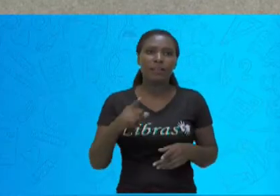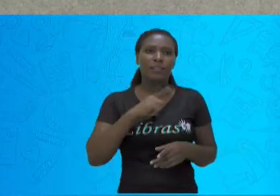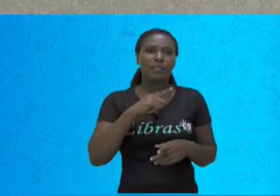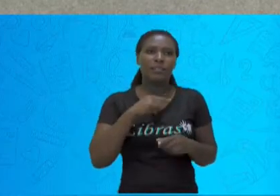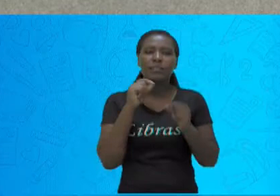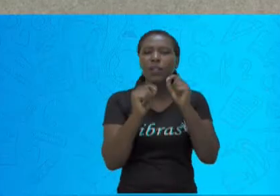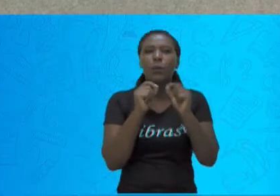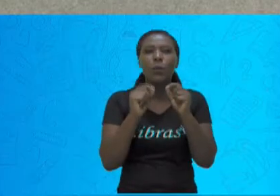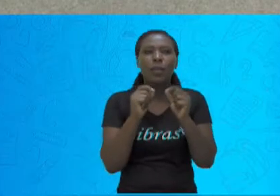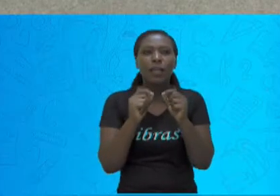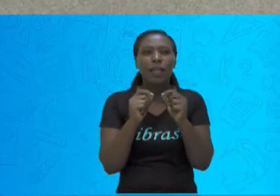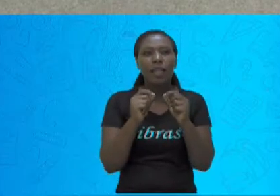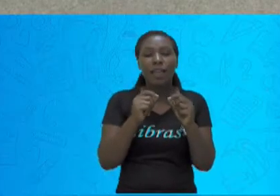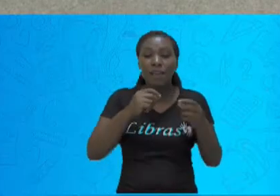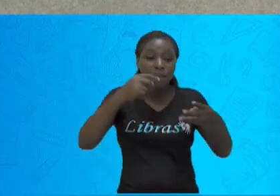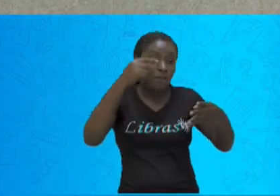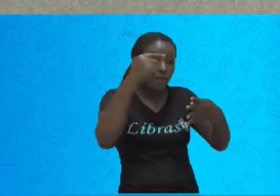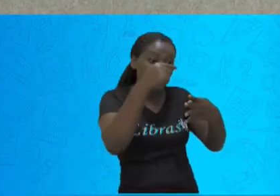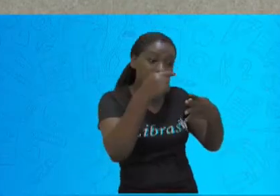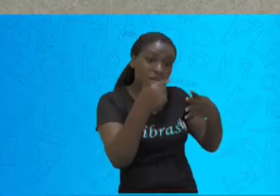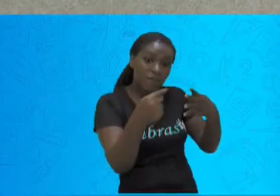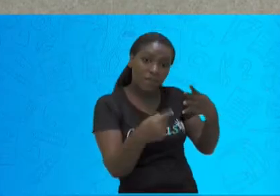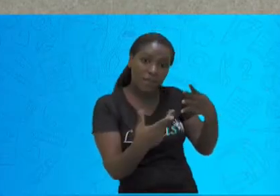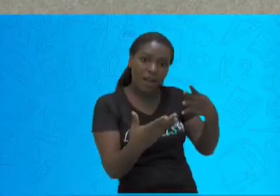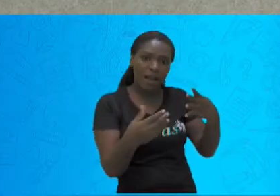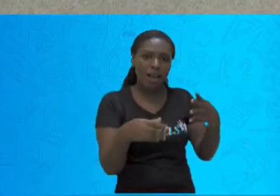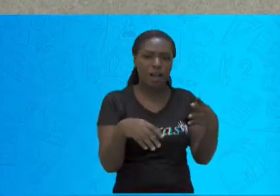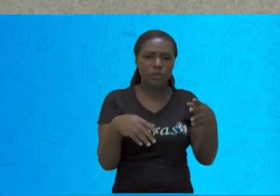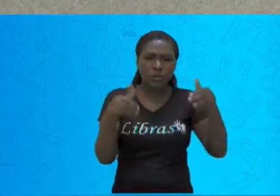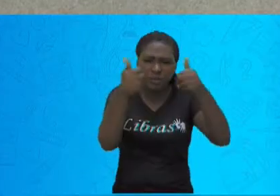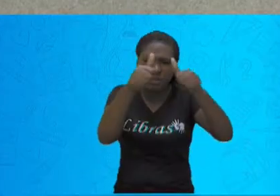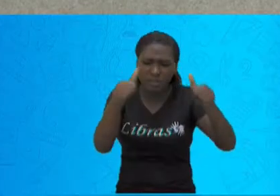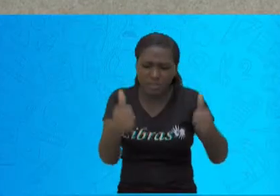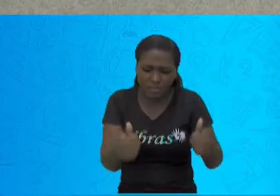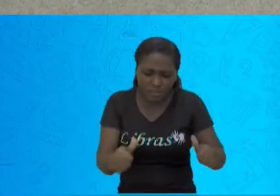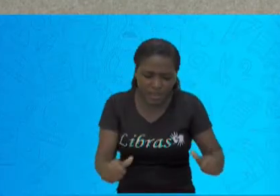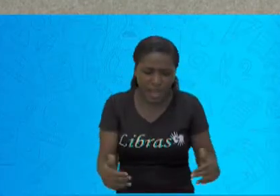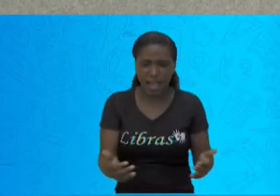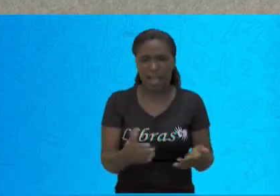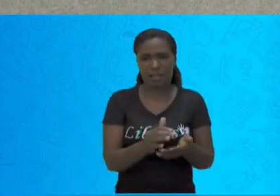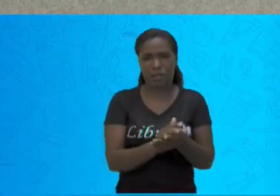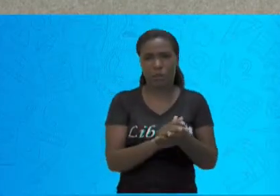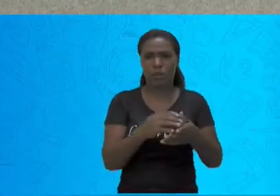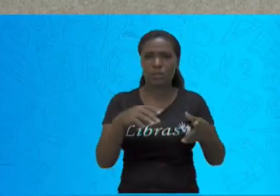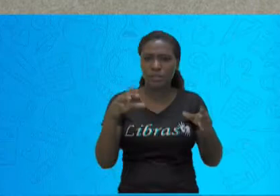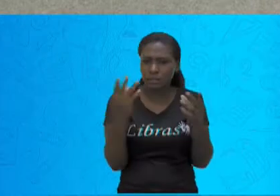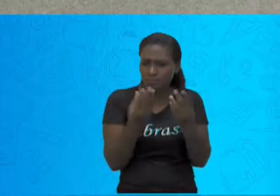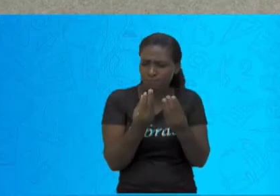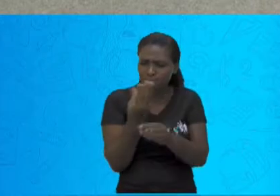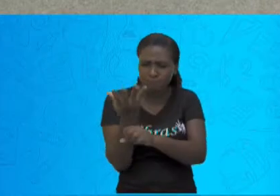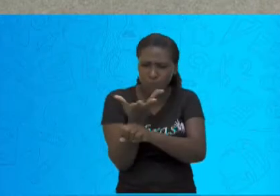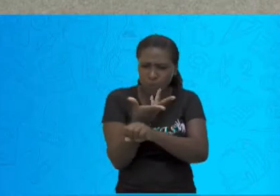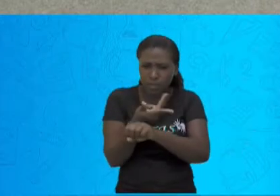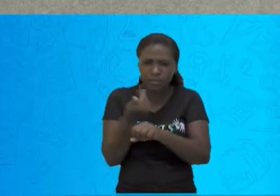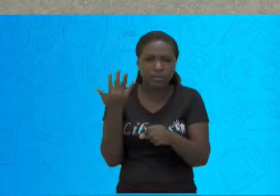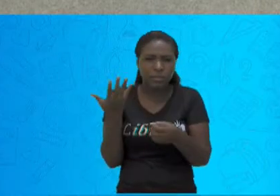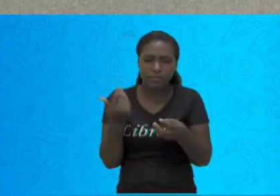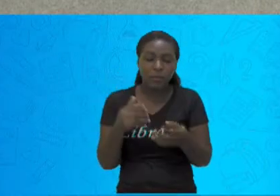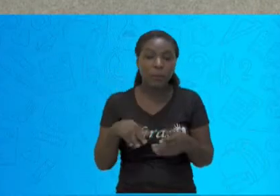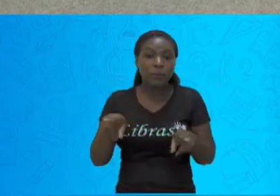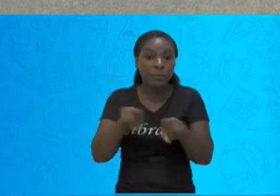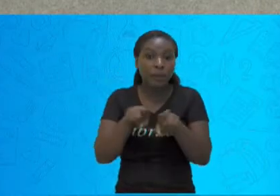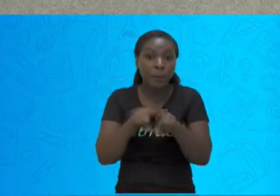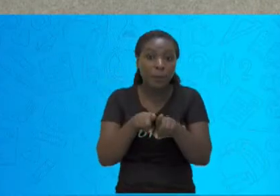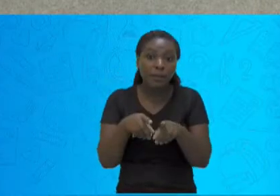terracota, e os artistas assinavam as suas obras. Esse é um diferencial dos povos maias.